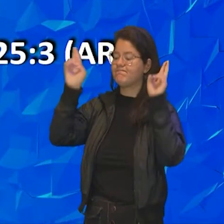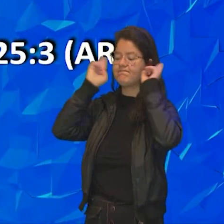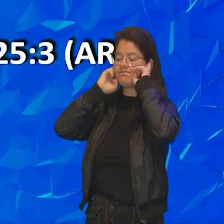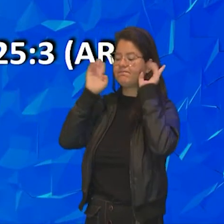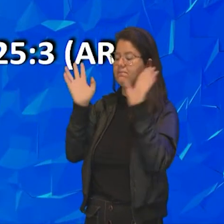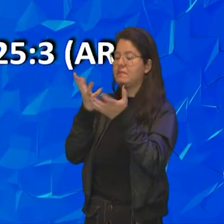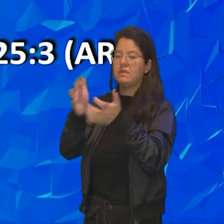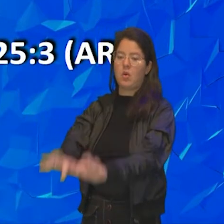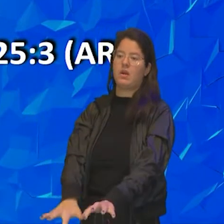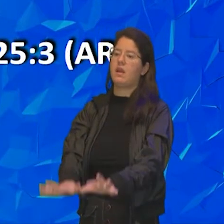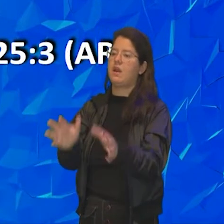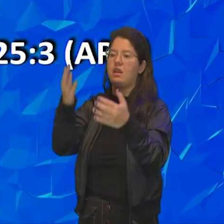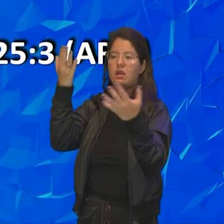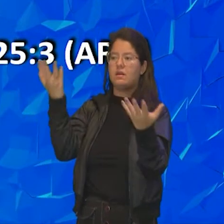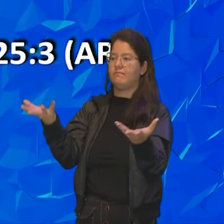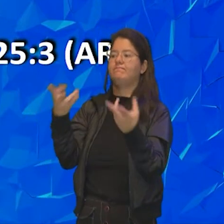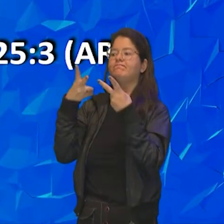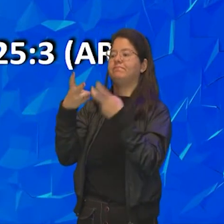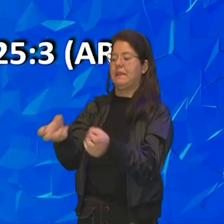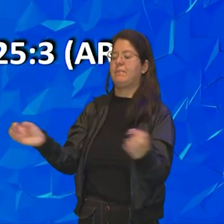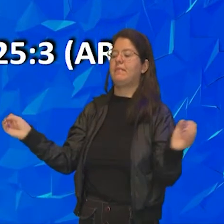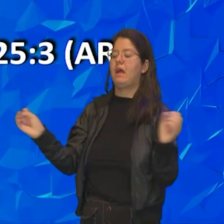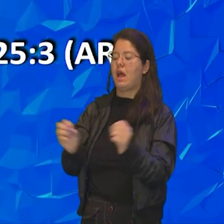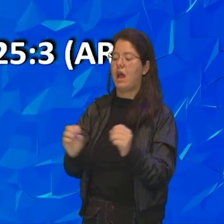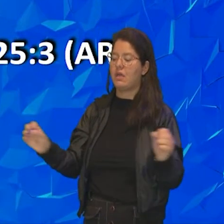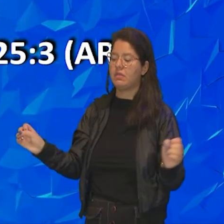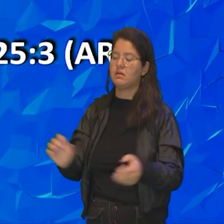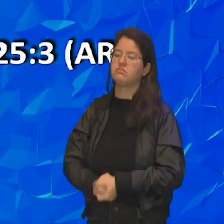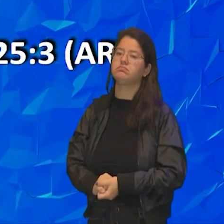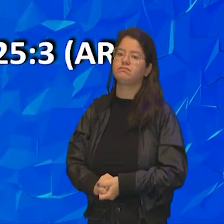não escutastes.